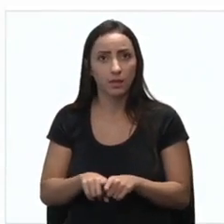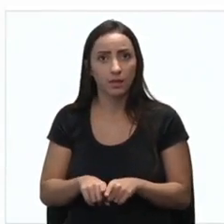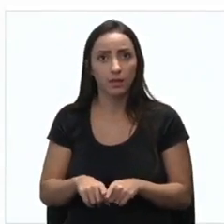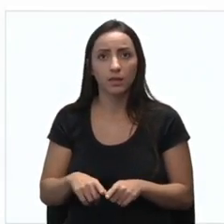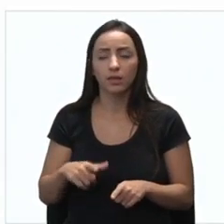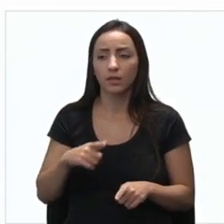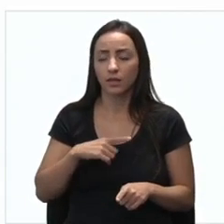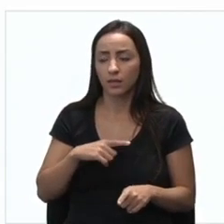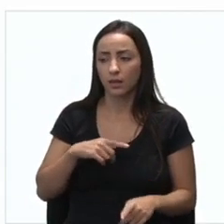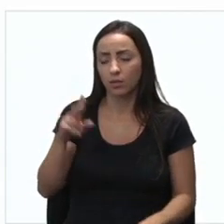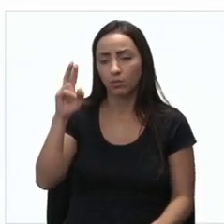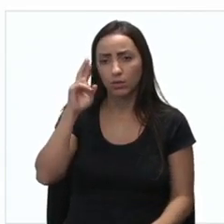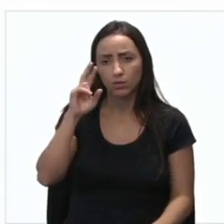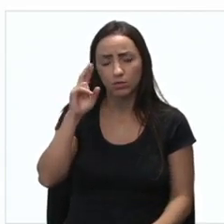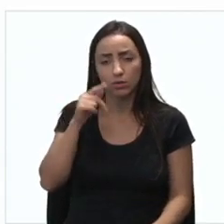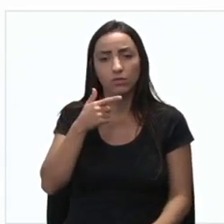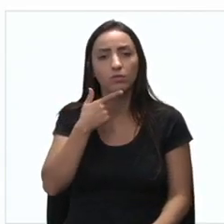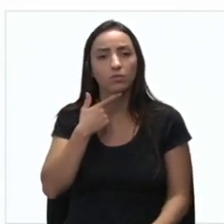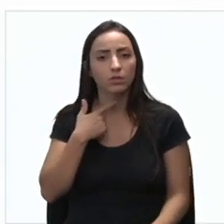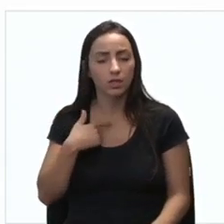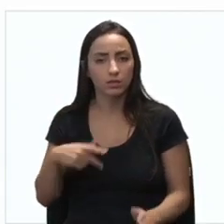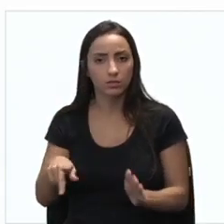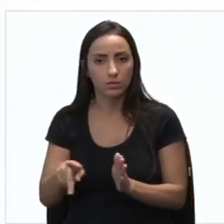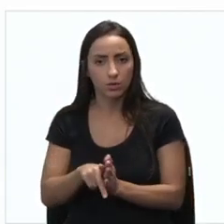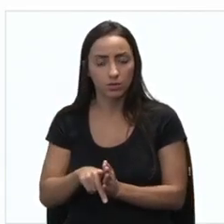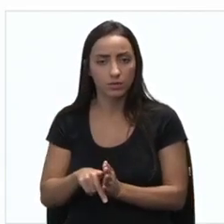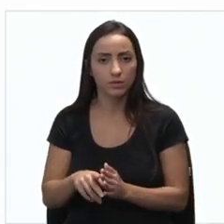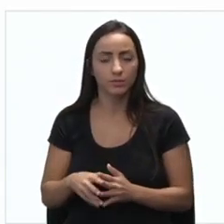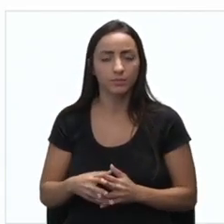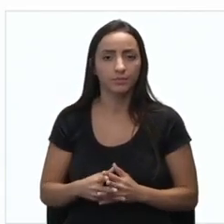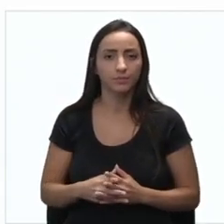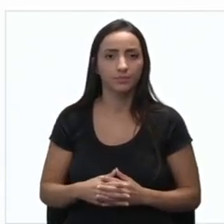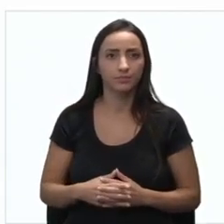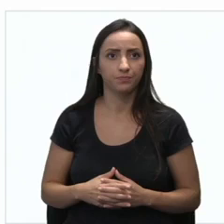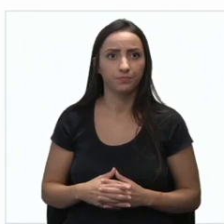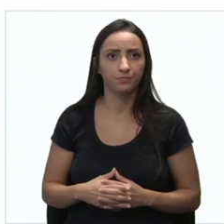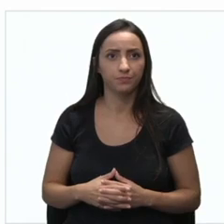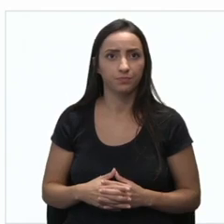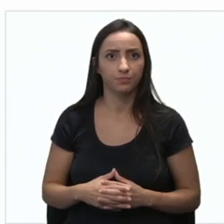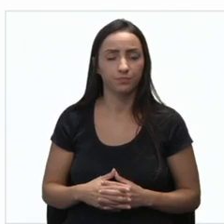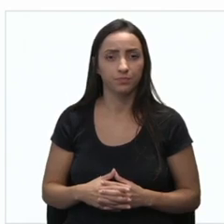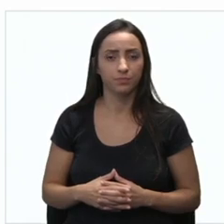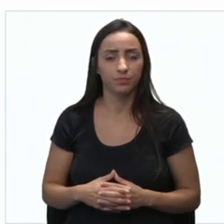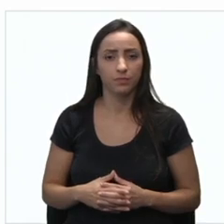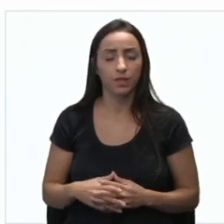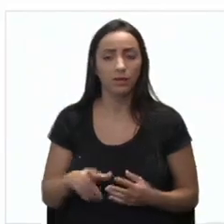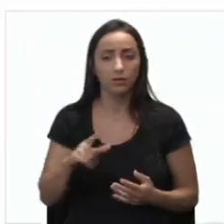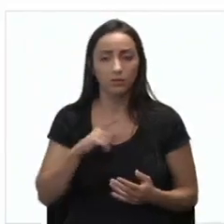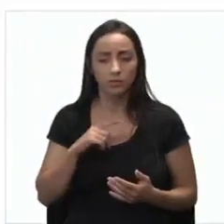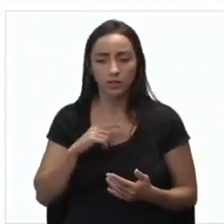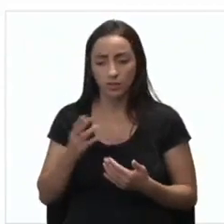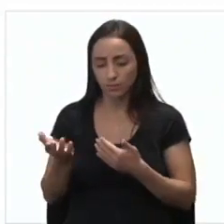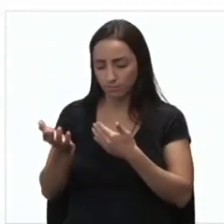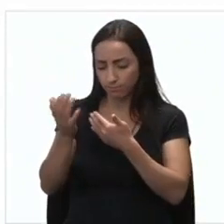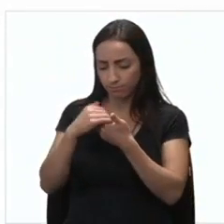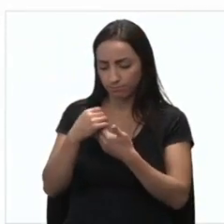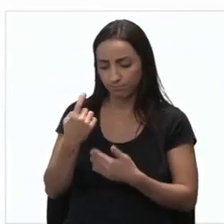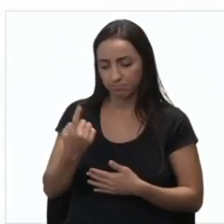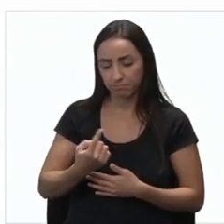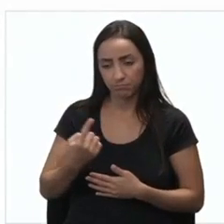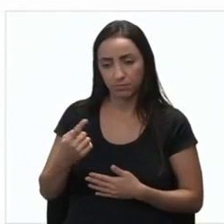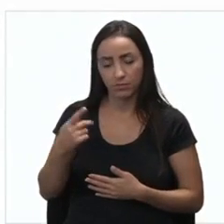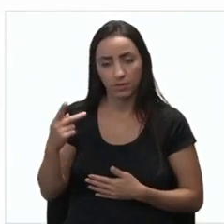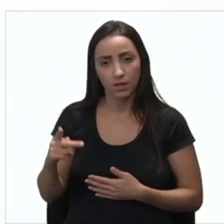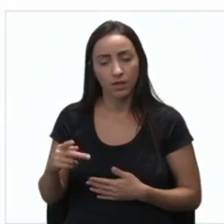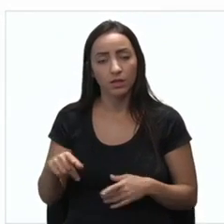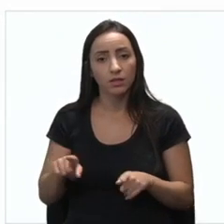de desejo e de uma história singular, né? Então, está falando aqui da subjetividade, né? E